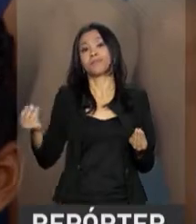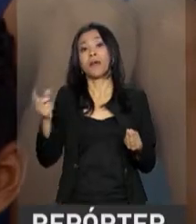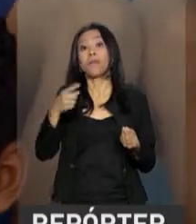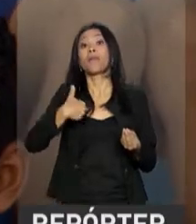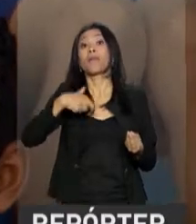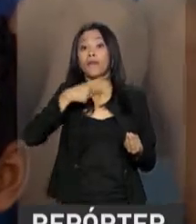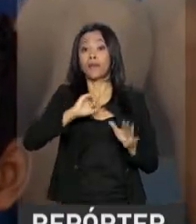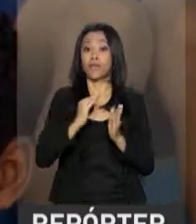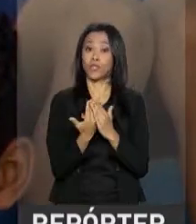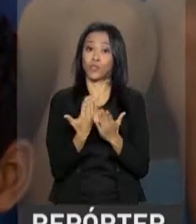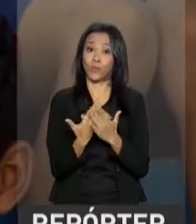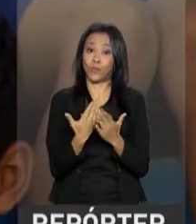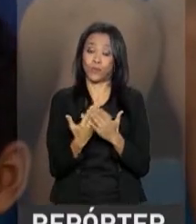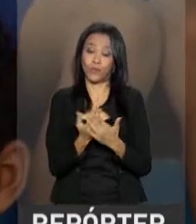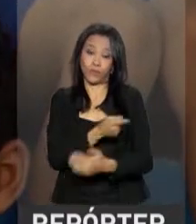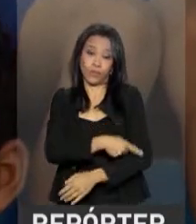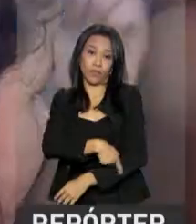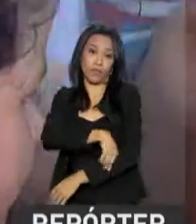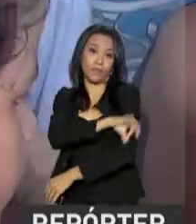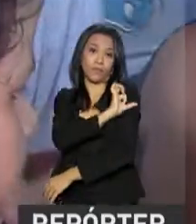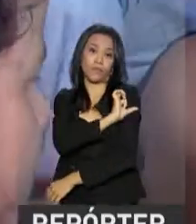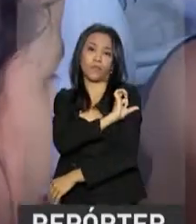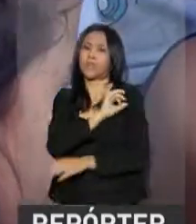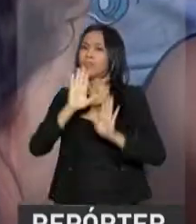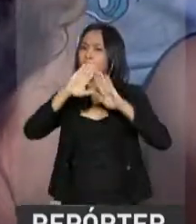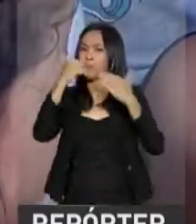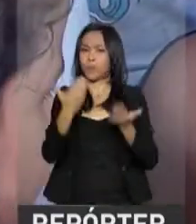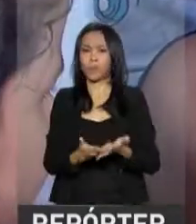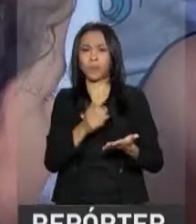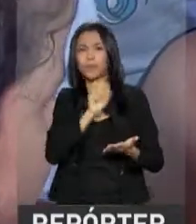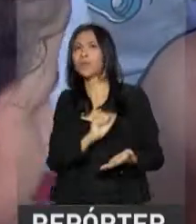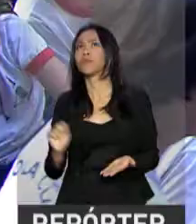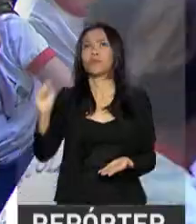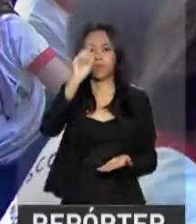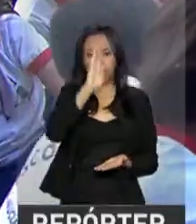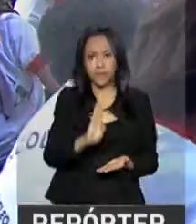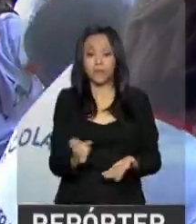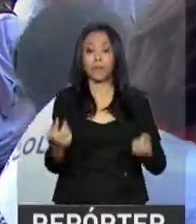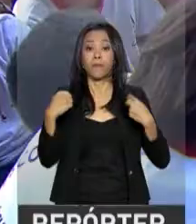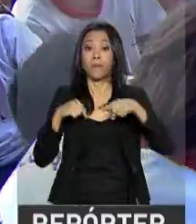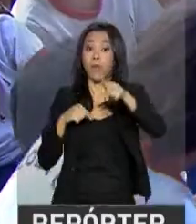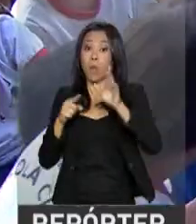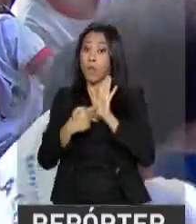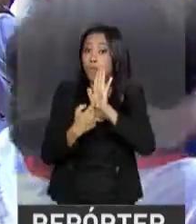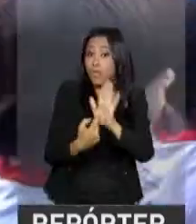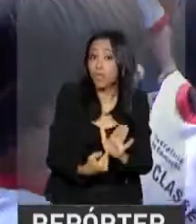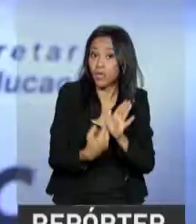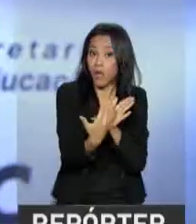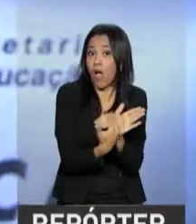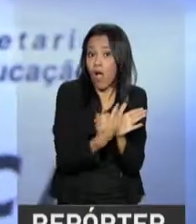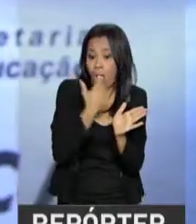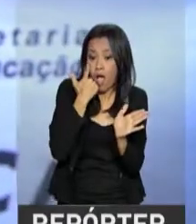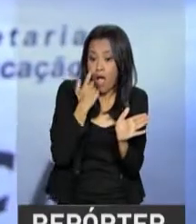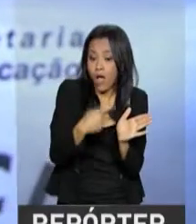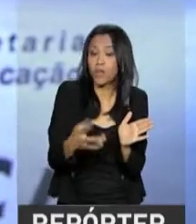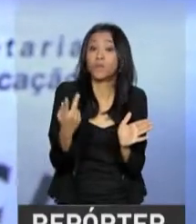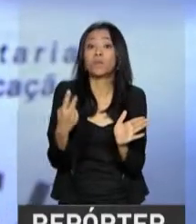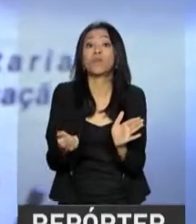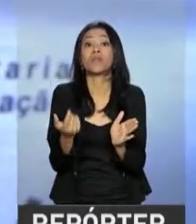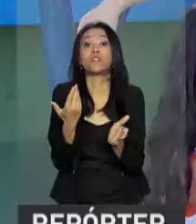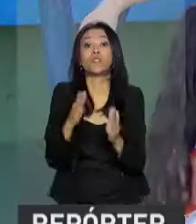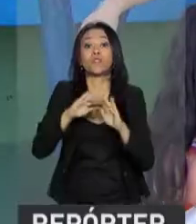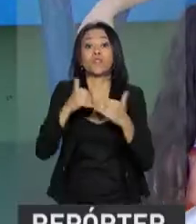do ensino fundamental de todo o país mostramos a revistinha para esses alunos do 2º ano do ensino fundamental de uma escola do distrito